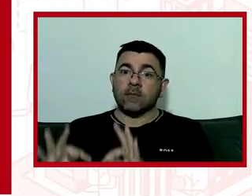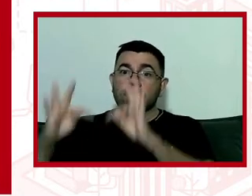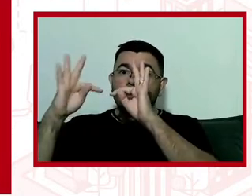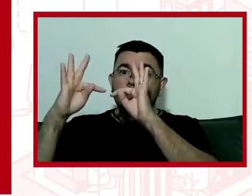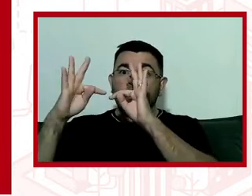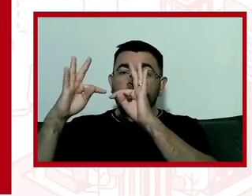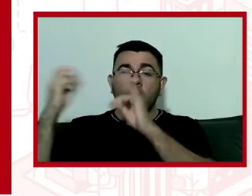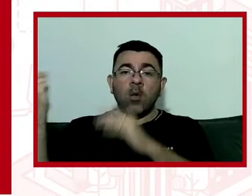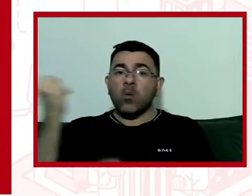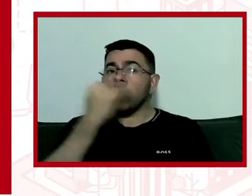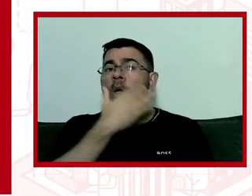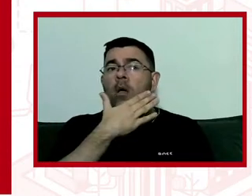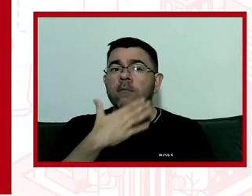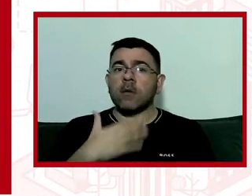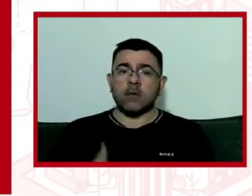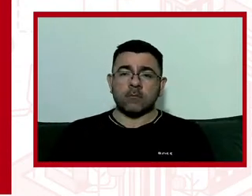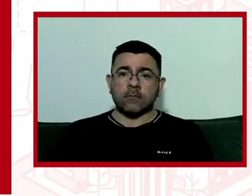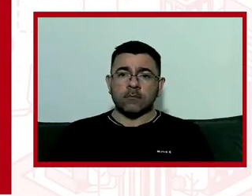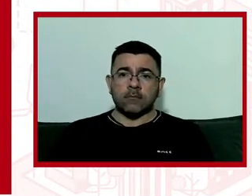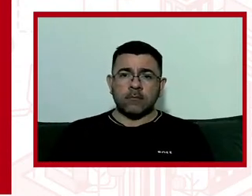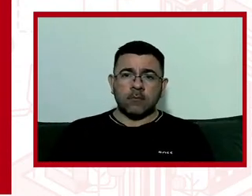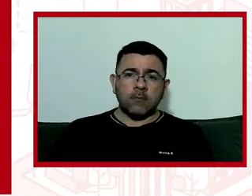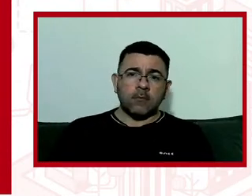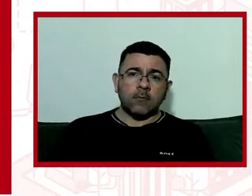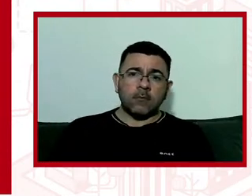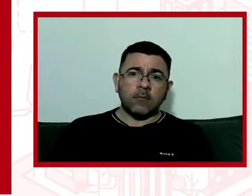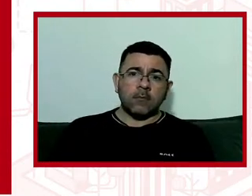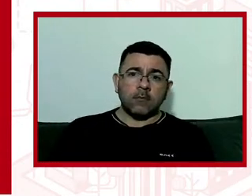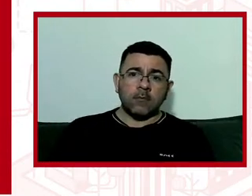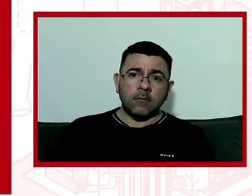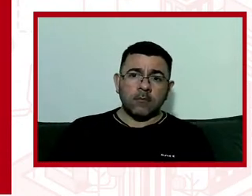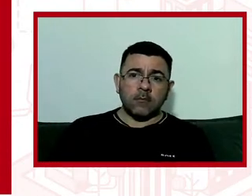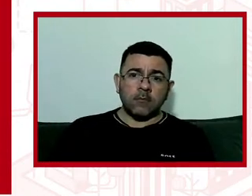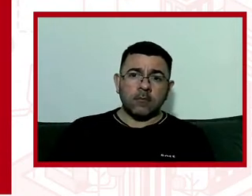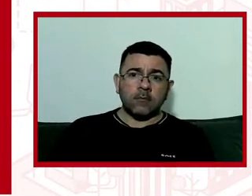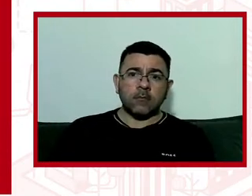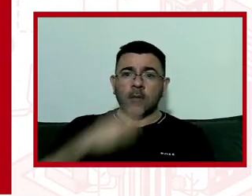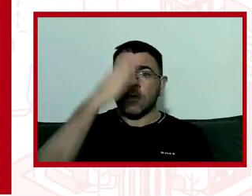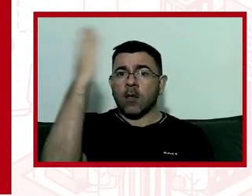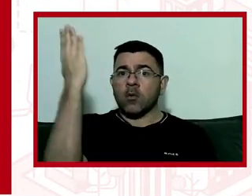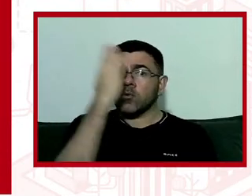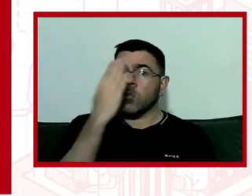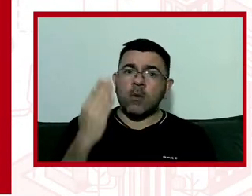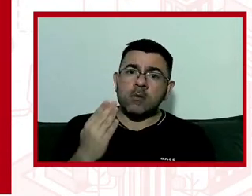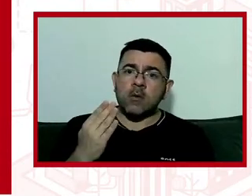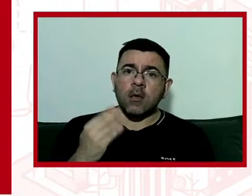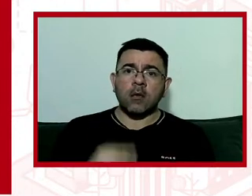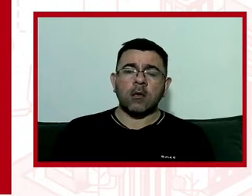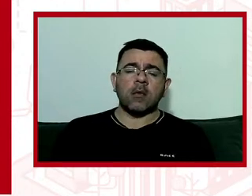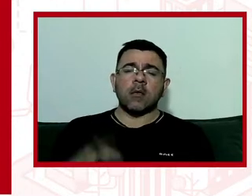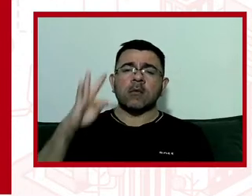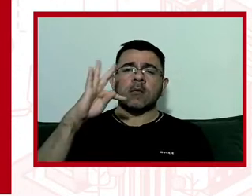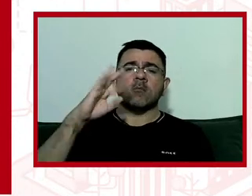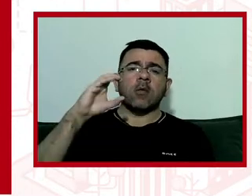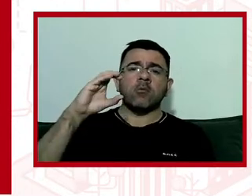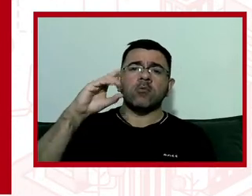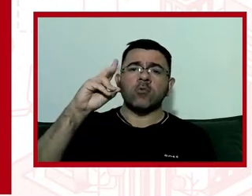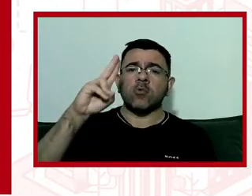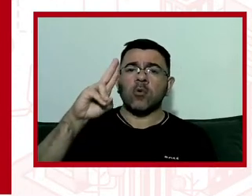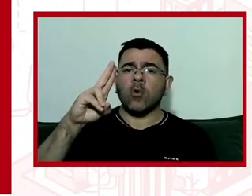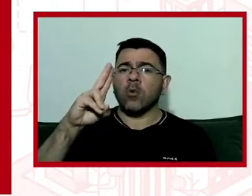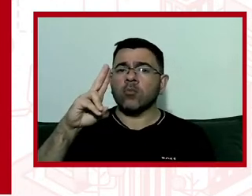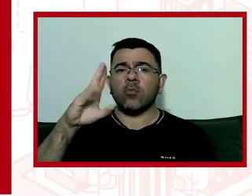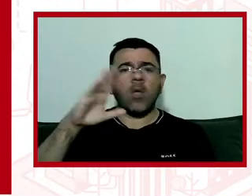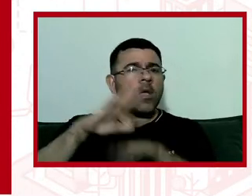perguntaram como é é que eu fazia isso e dava certo porque no Brasil ninguém tinha feito ainda o Tribunal de Contas não tinha aí eu disse fala o